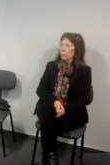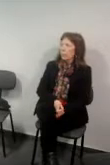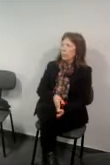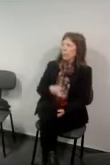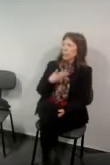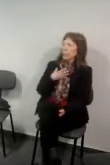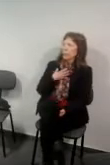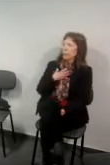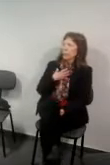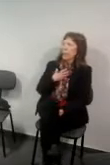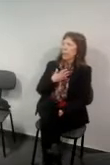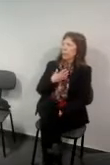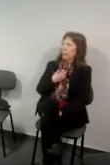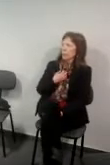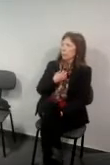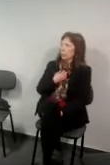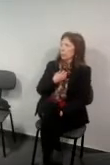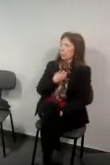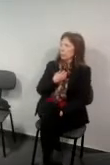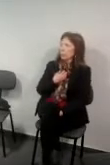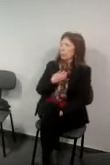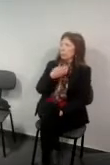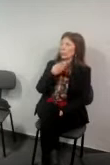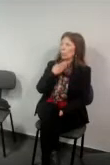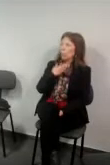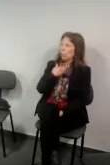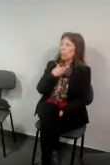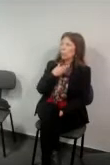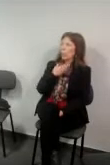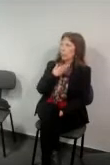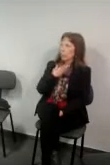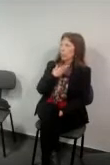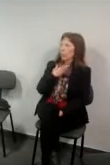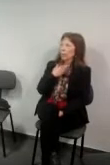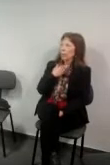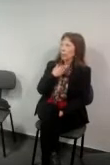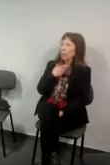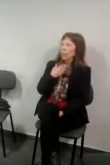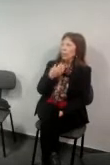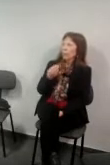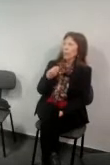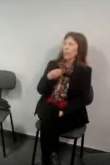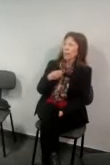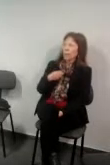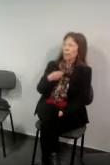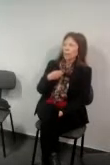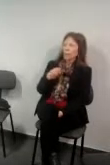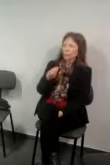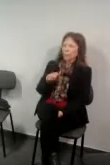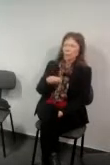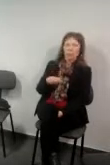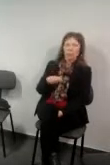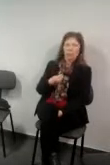ainda. Imaginando assim, que o magnetizador esteja com o seu laríngeo bem harmonizado, né? E se ele é